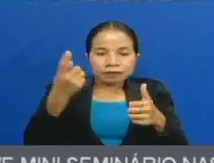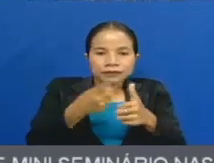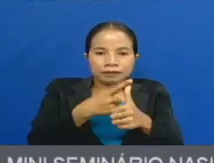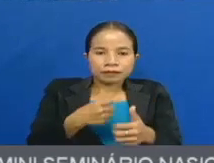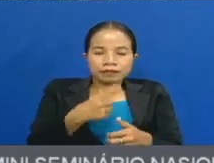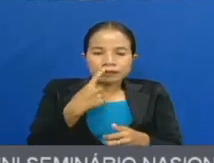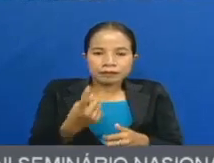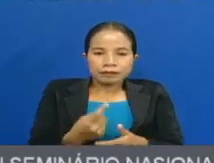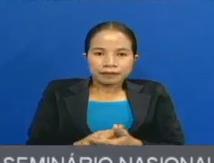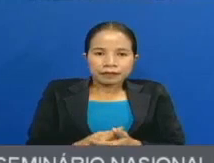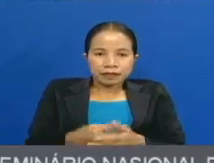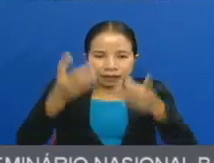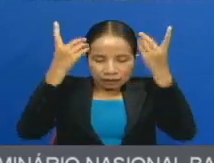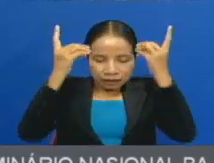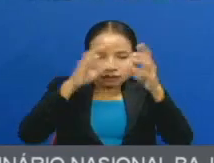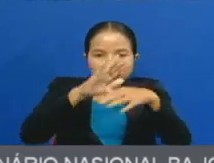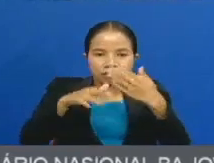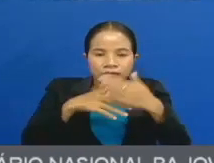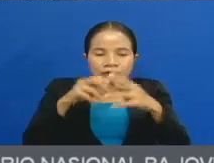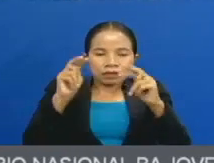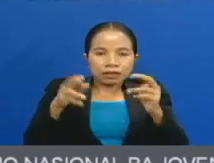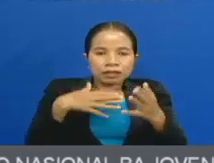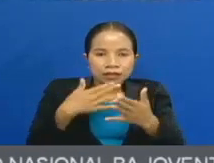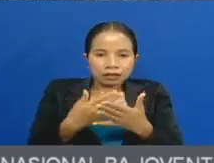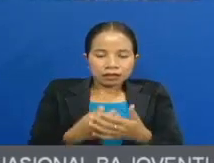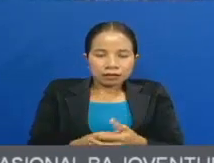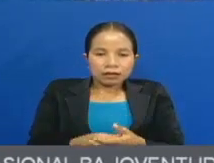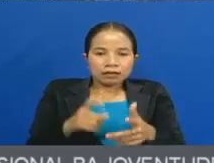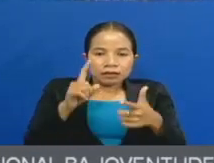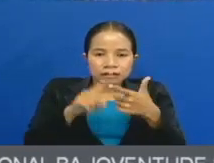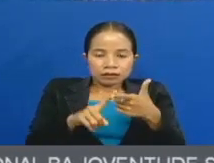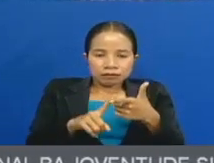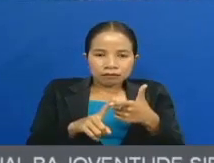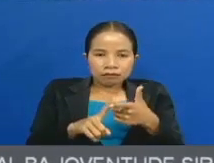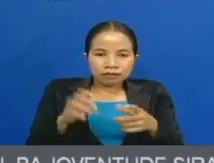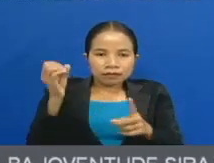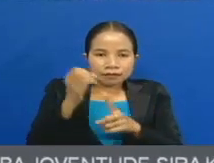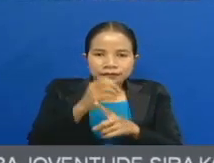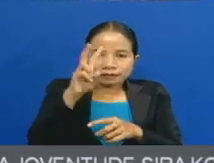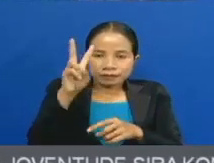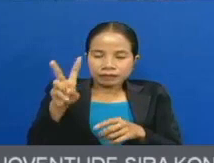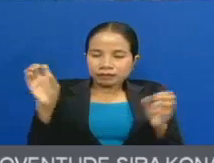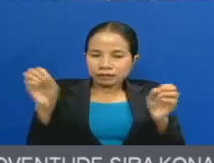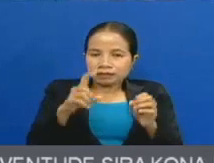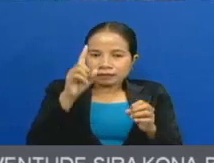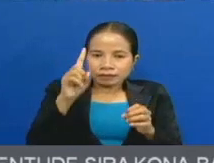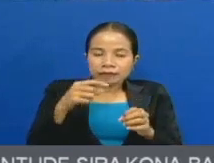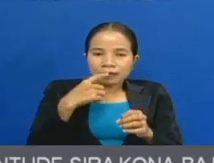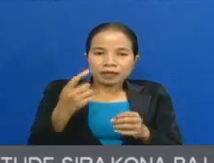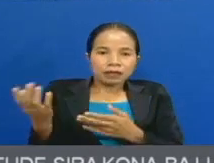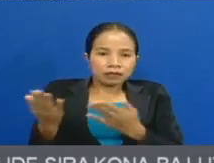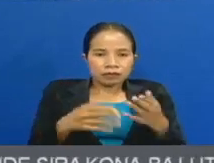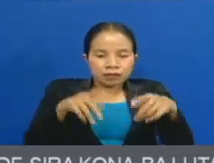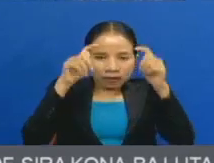criança, né? Decisão roto tem consenso. De primeiro. Segundo, opção de rua. Lá o cidade, de entrar a Timor nessa